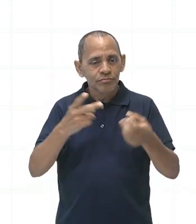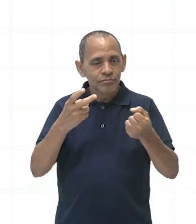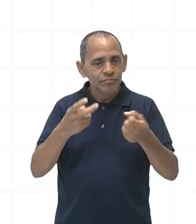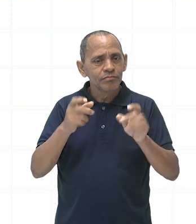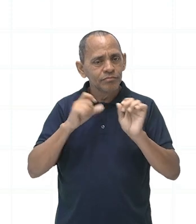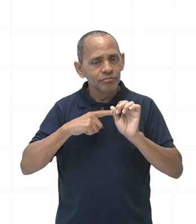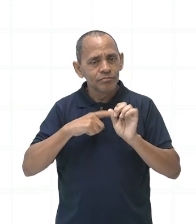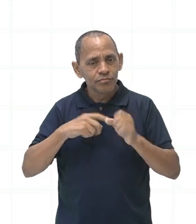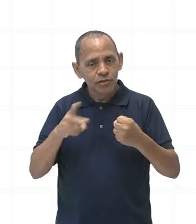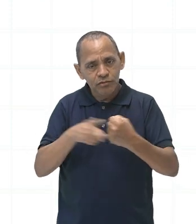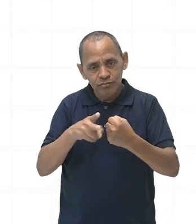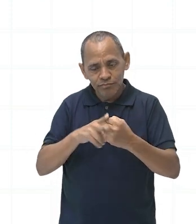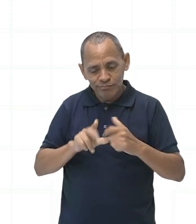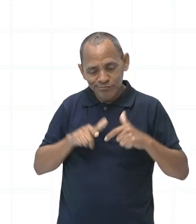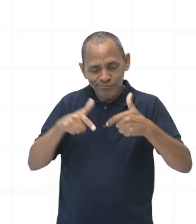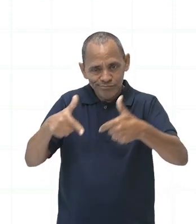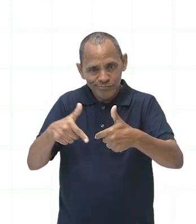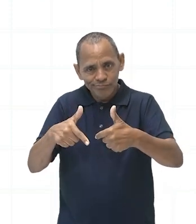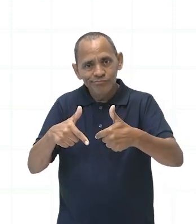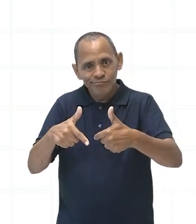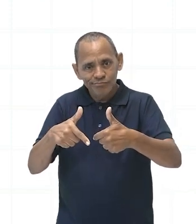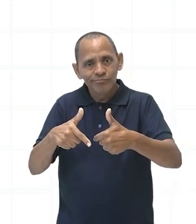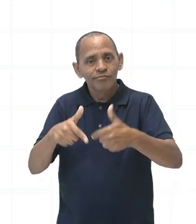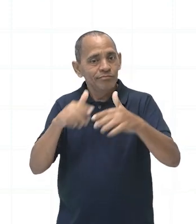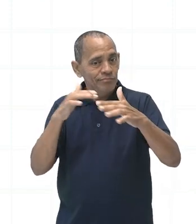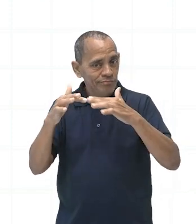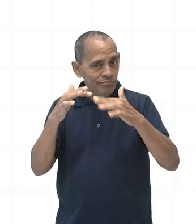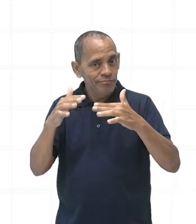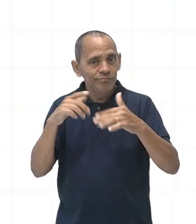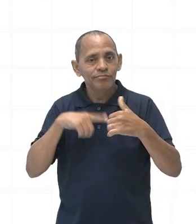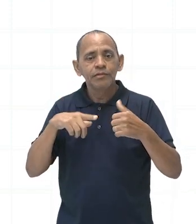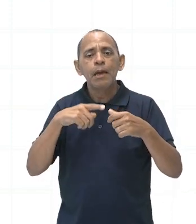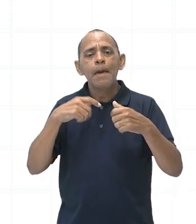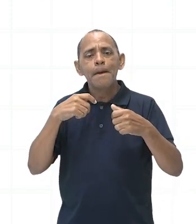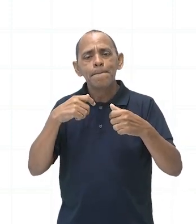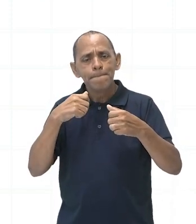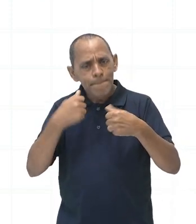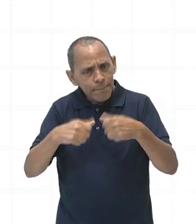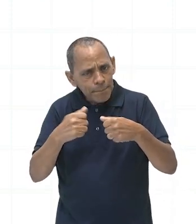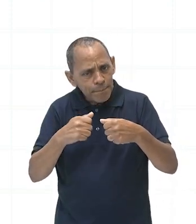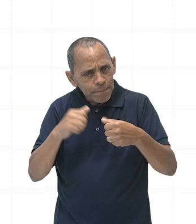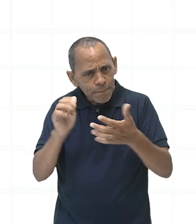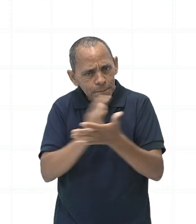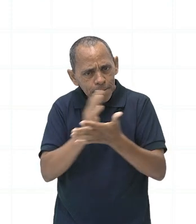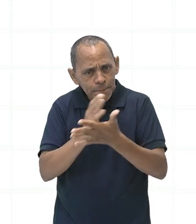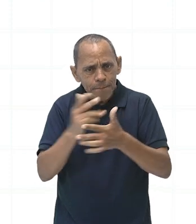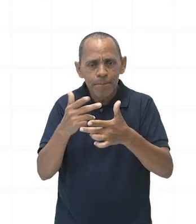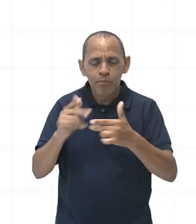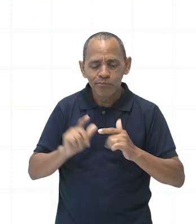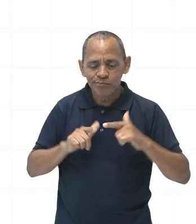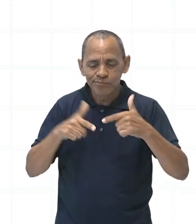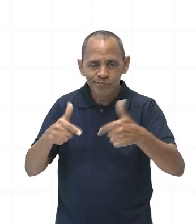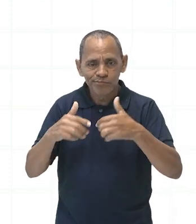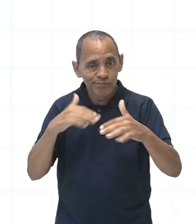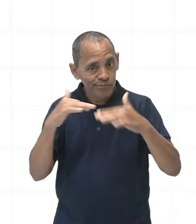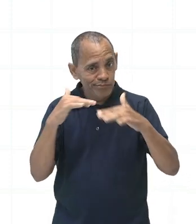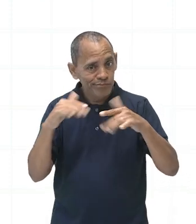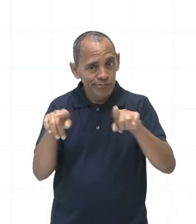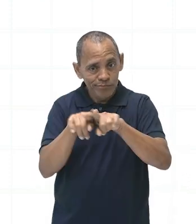esse verbo é um verbo de ação, um verbo de movimento. Precisar de algo é uma ação, é um movimento.